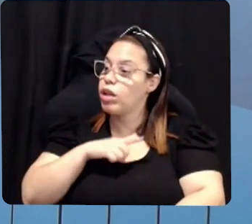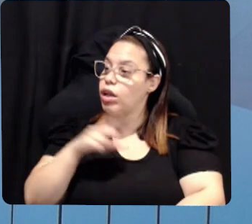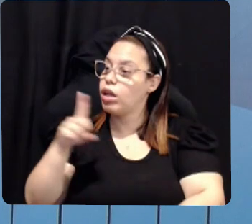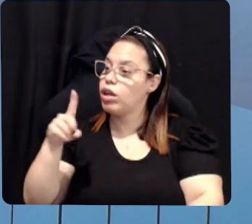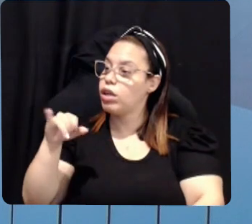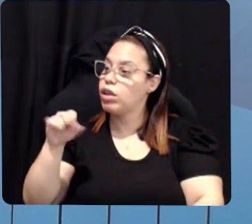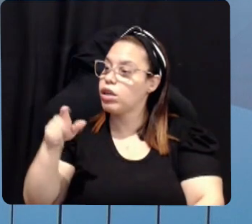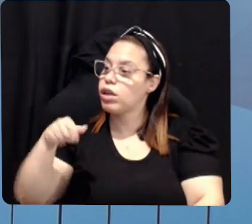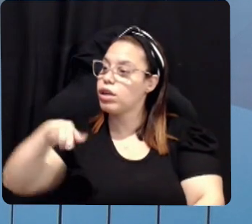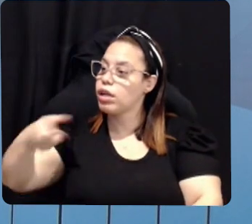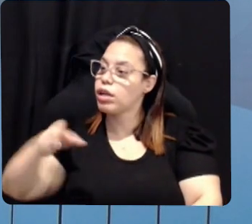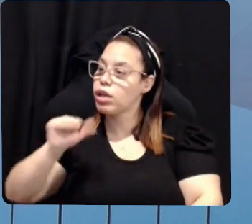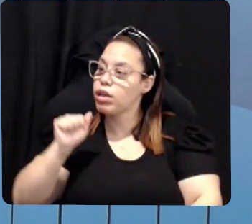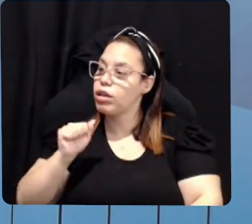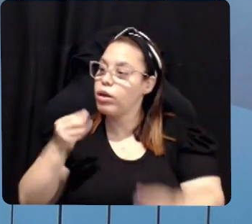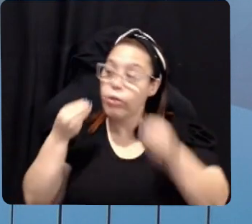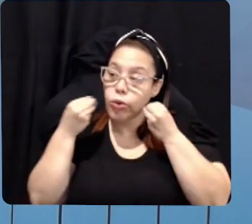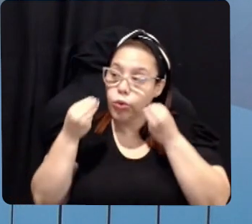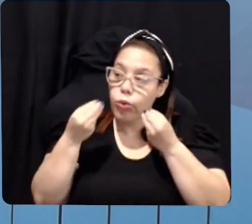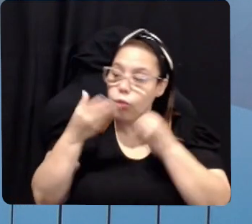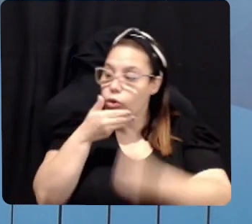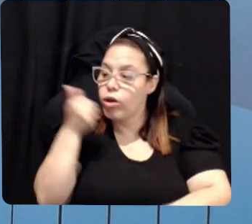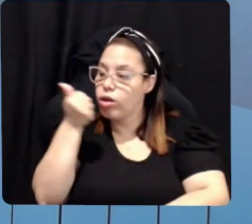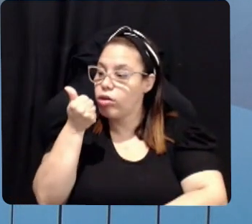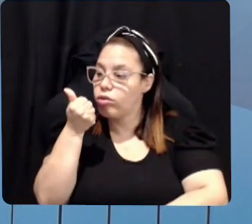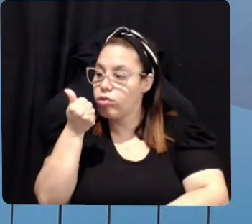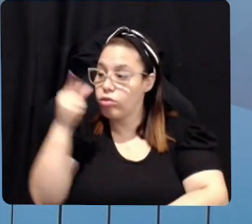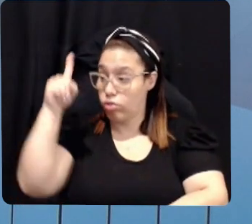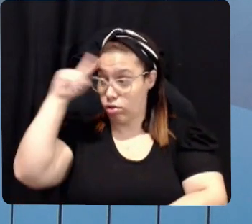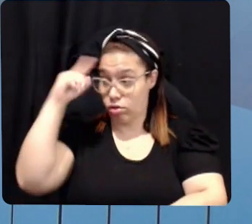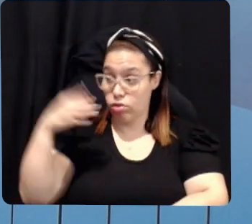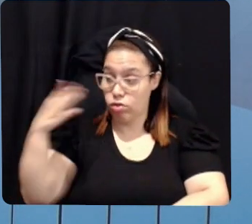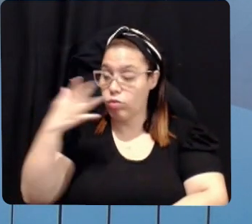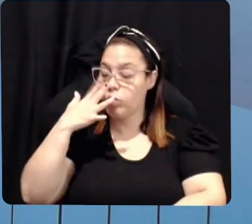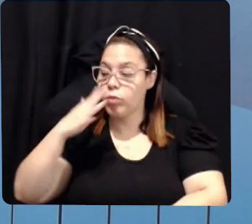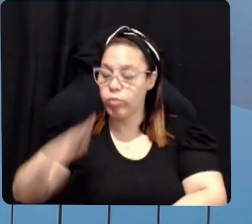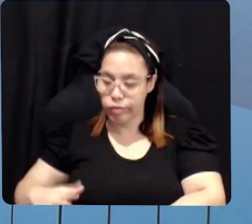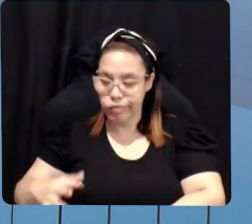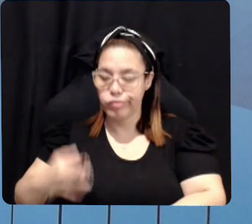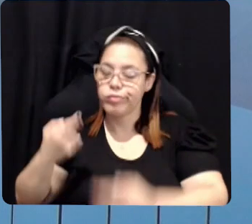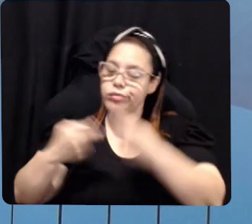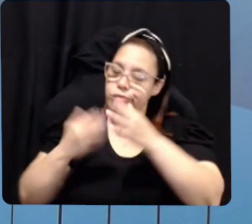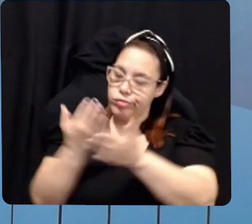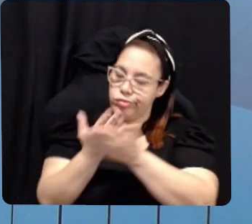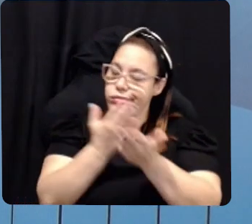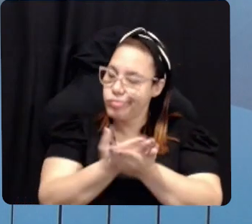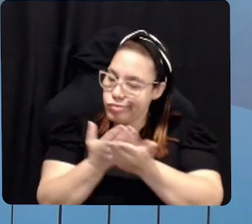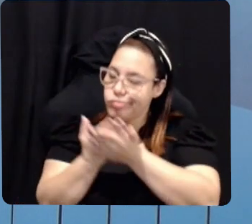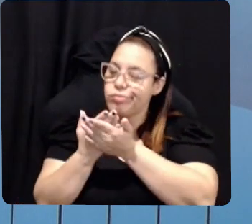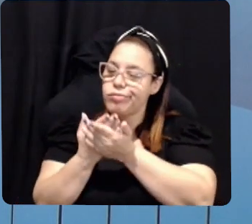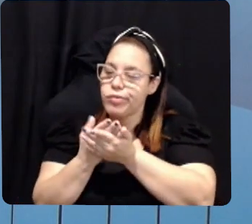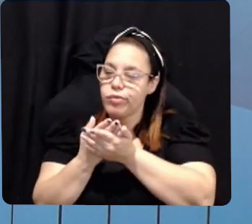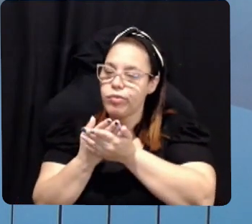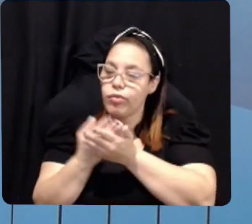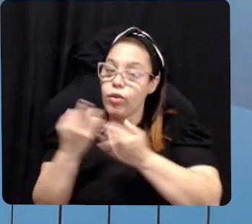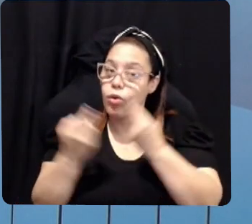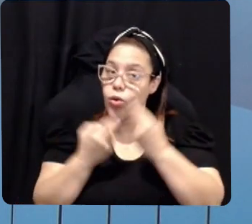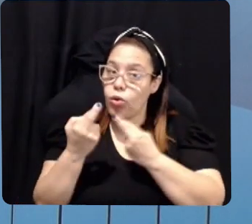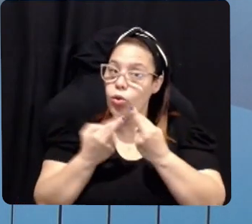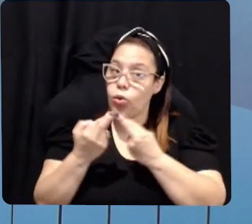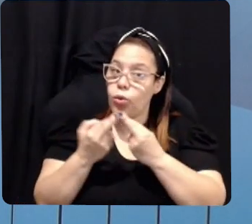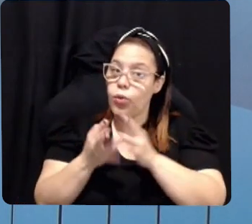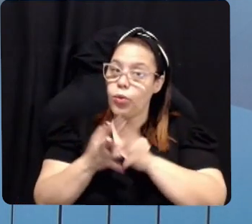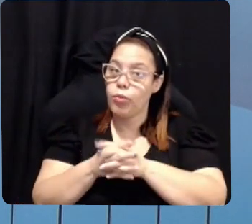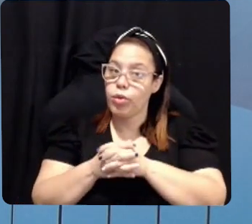com dislexia? Como que eles podem melhorar assim o dia a dia da criança, também com relação aos estudos, com